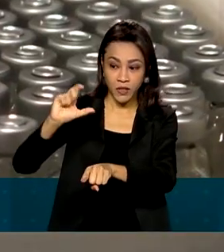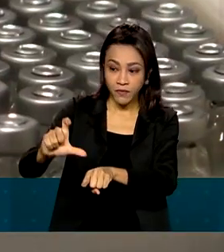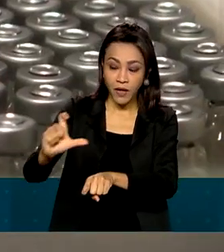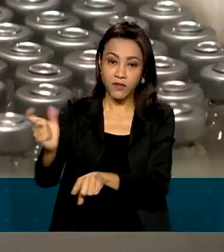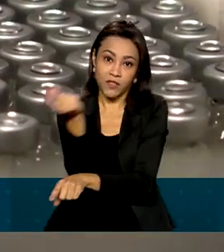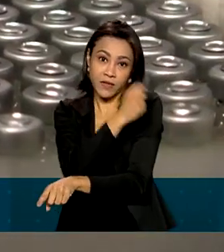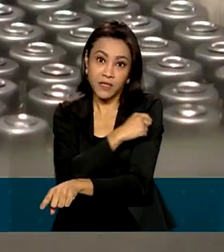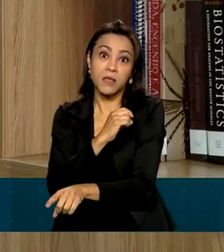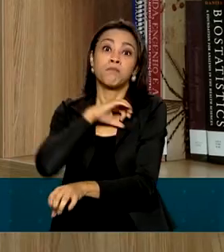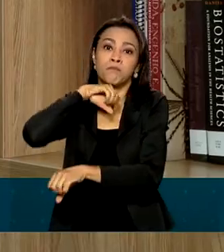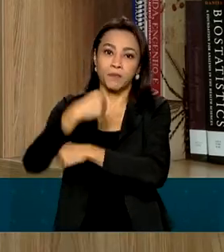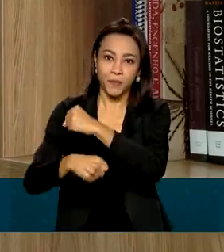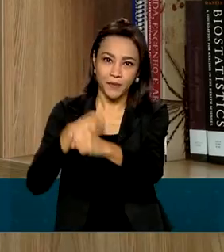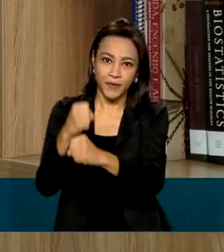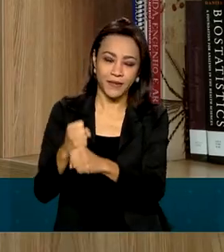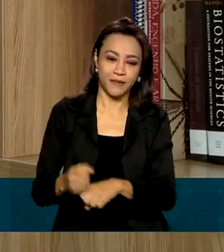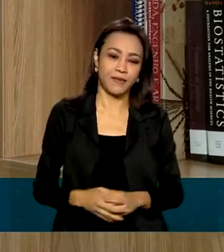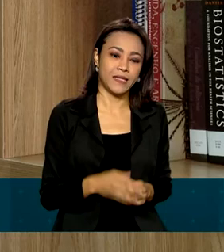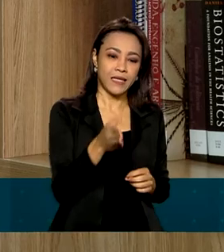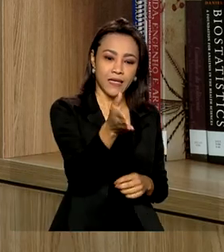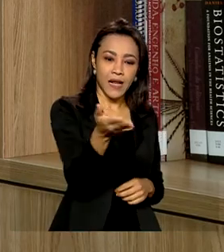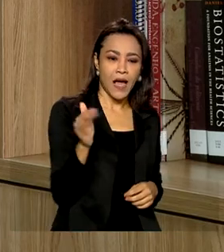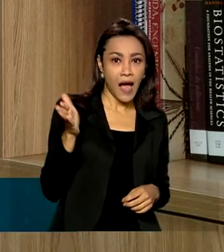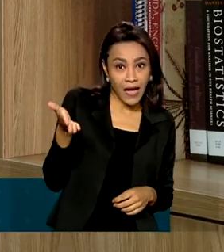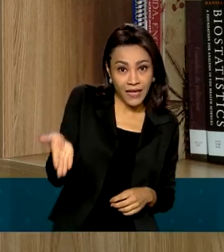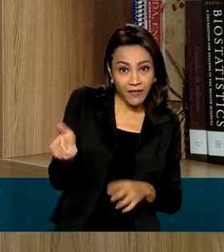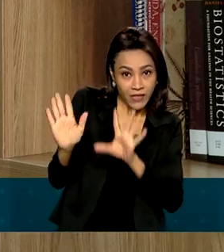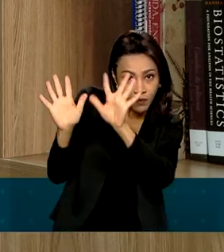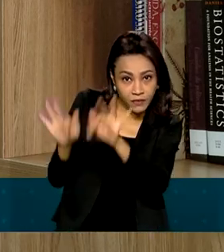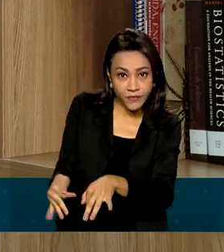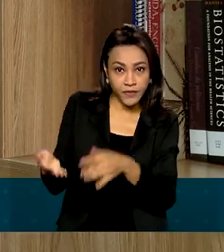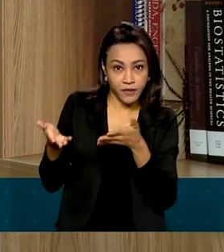vacinas por ano. Lá a gente vai fazer o processamento final.